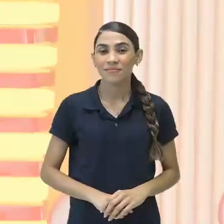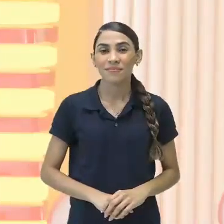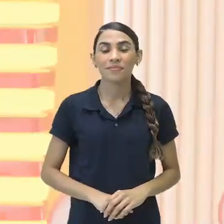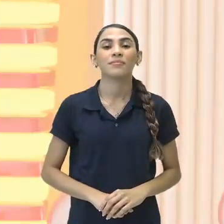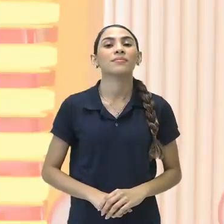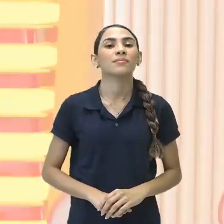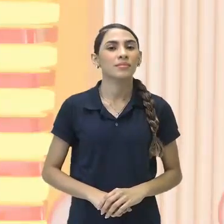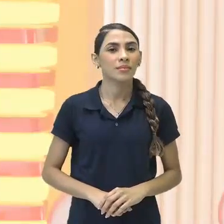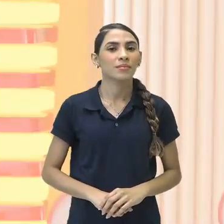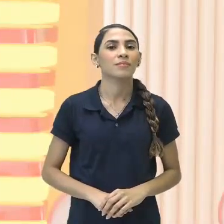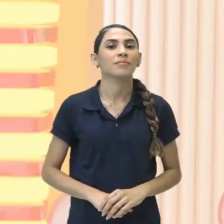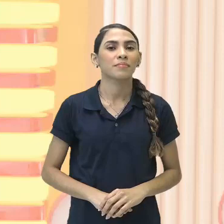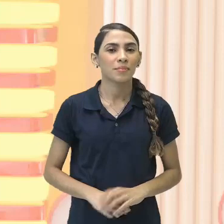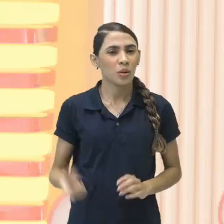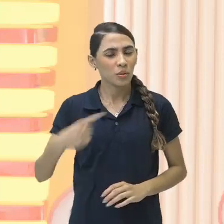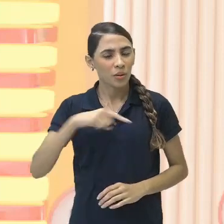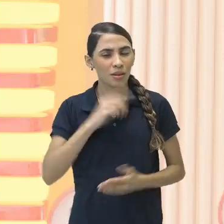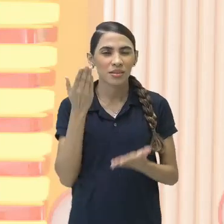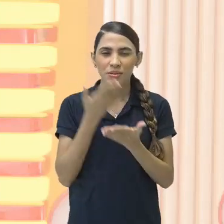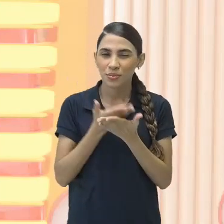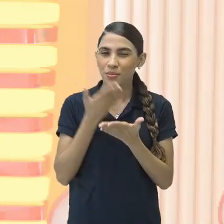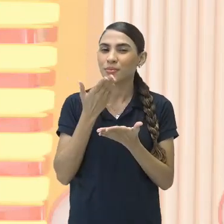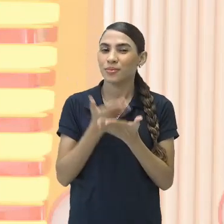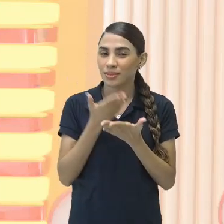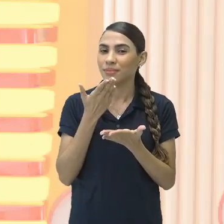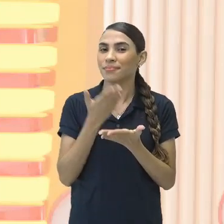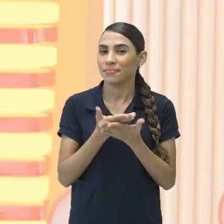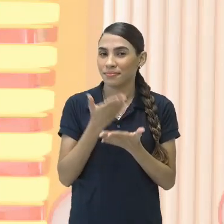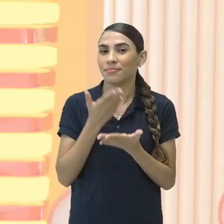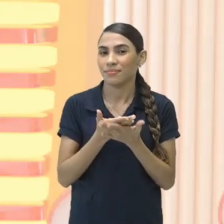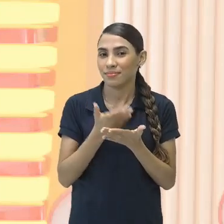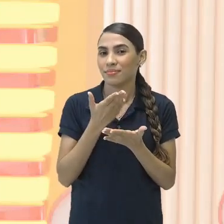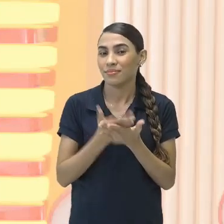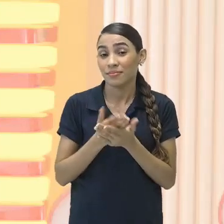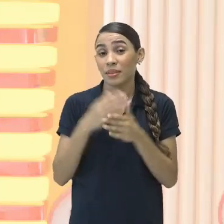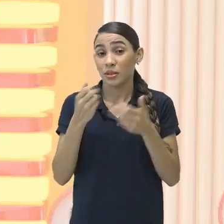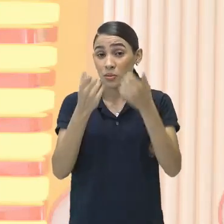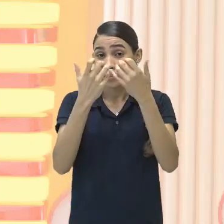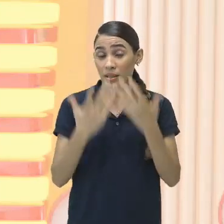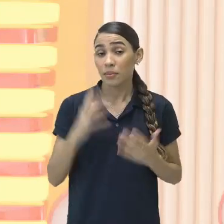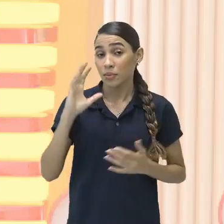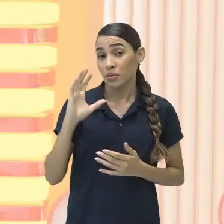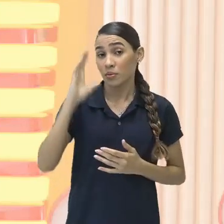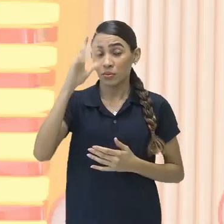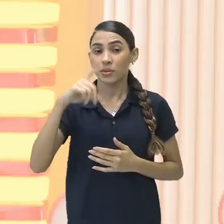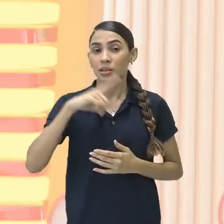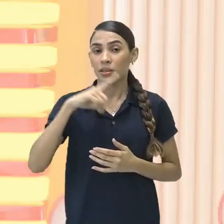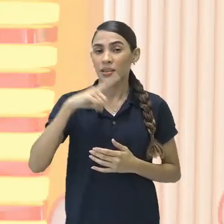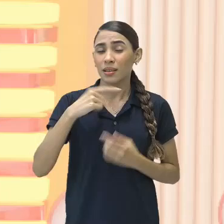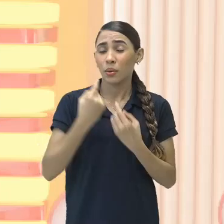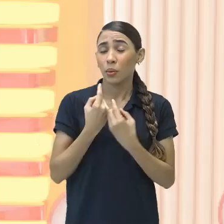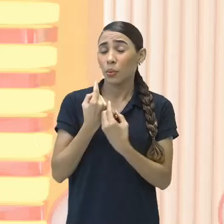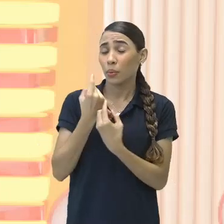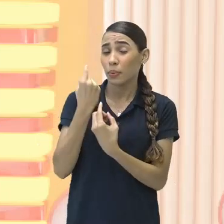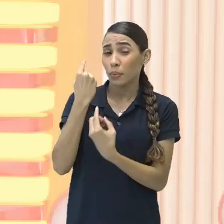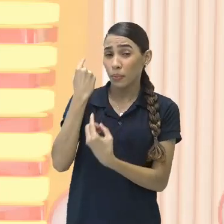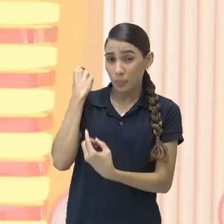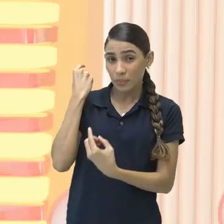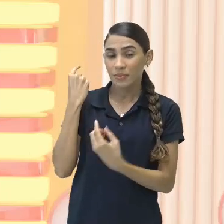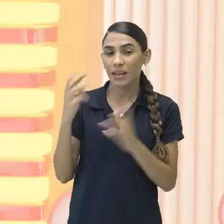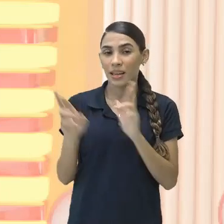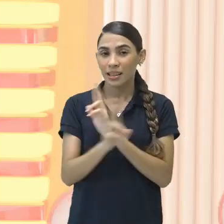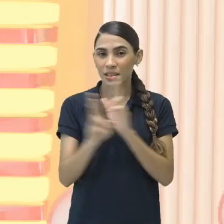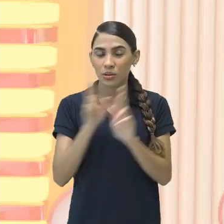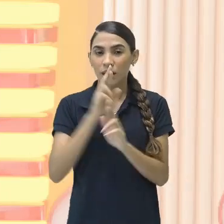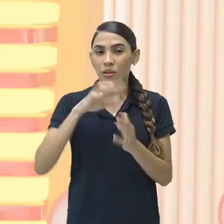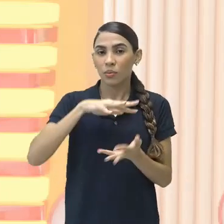Pessoal, quantas coisas nós vimos ao longo dessas aulas, não é mesmo? Falamos sobre situações que envolvem lá, né, coisas